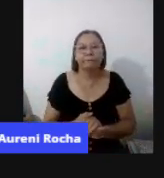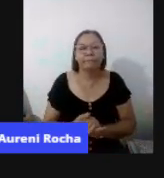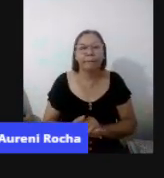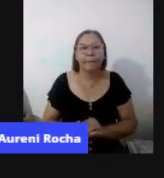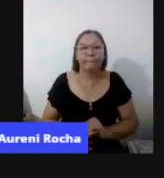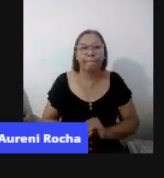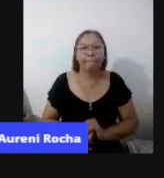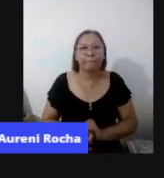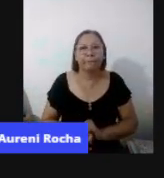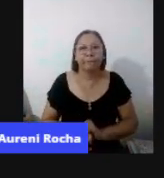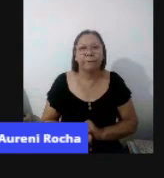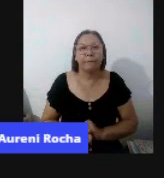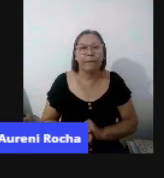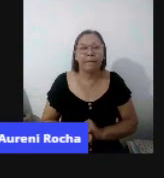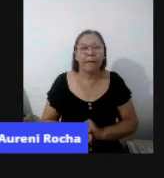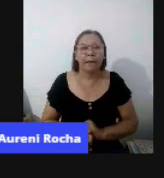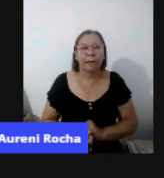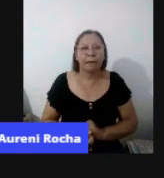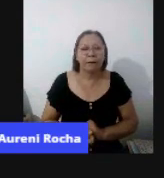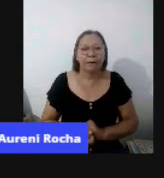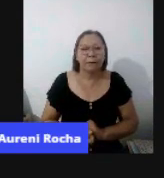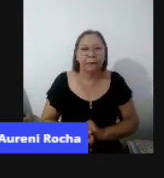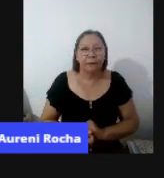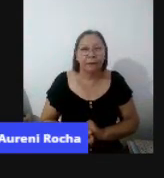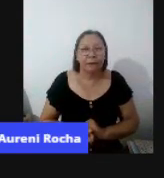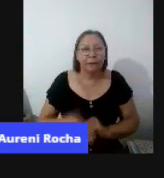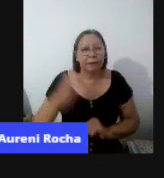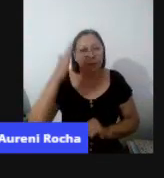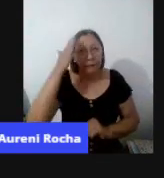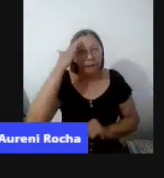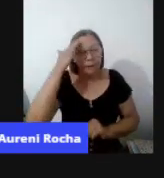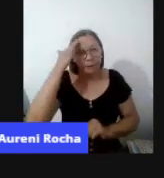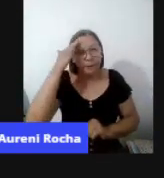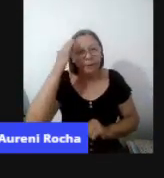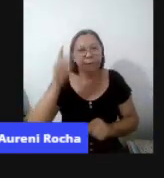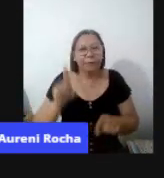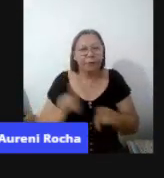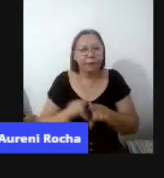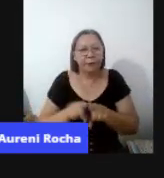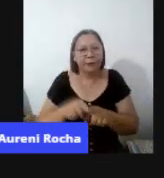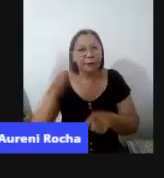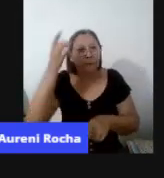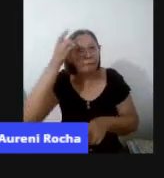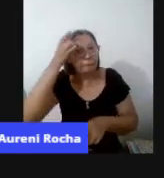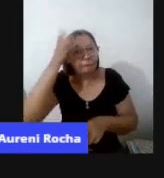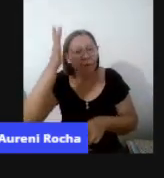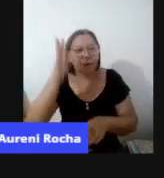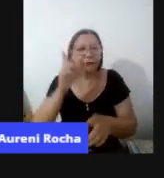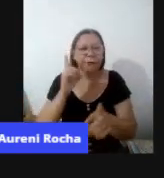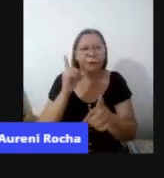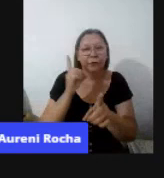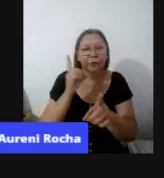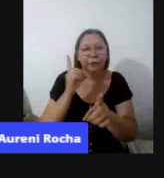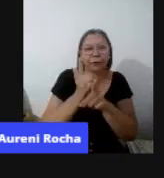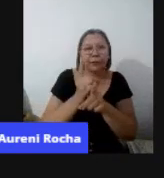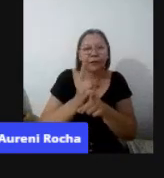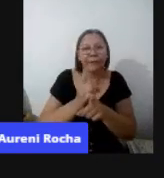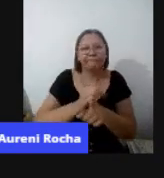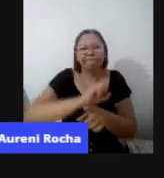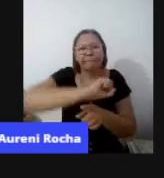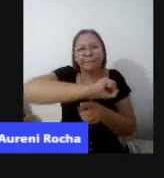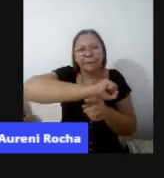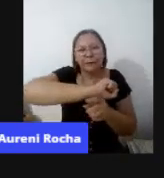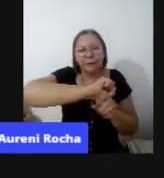nós sabemos que é fácil encontrar dentro da internet um leque enorme de links